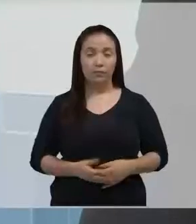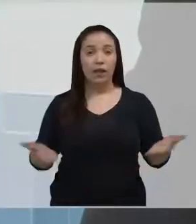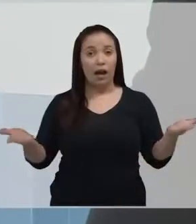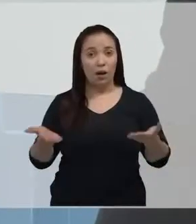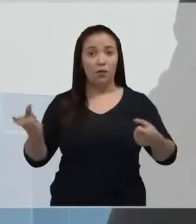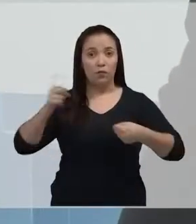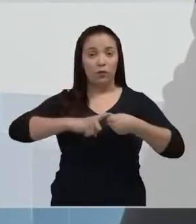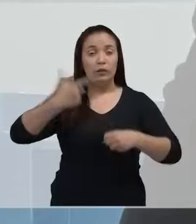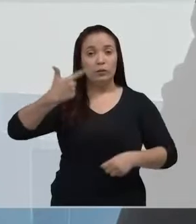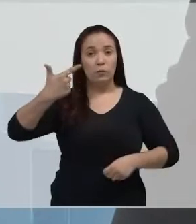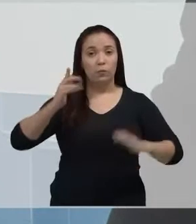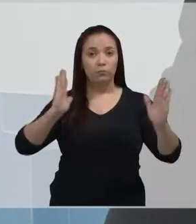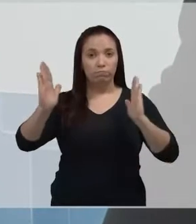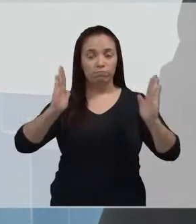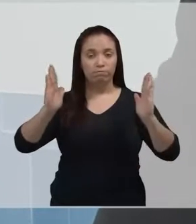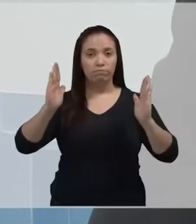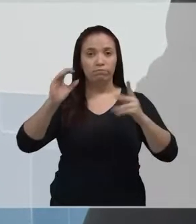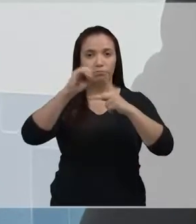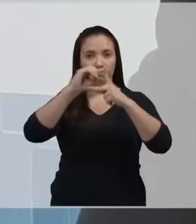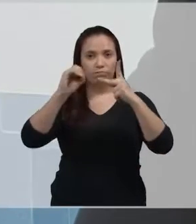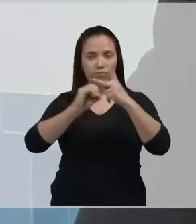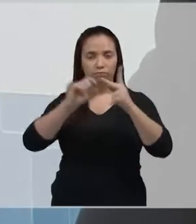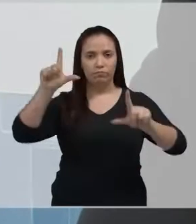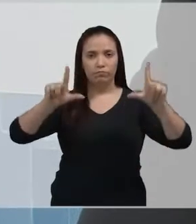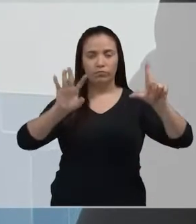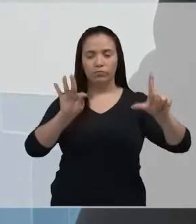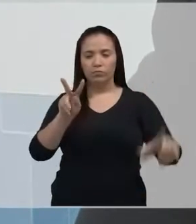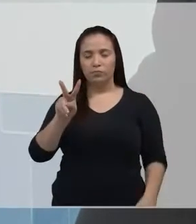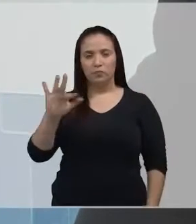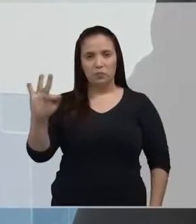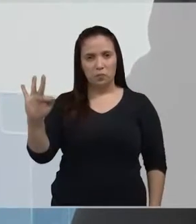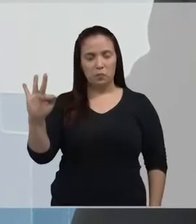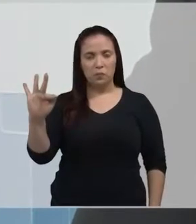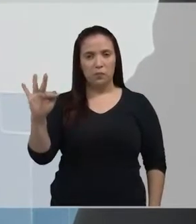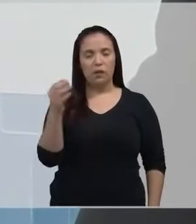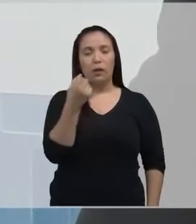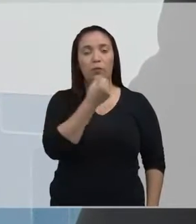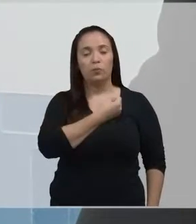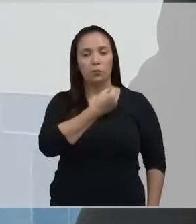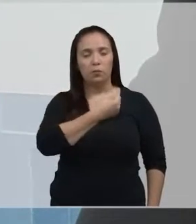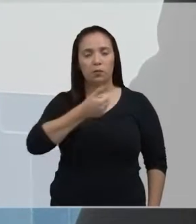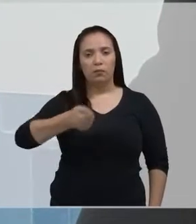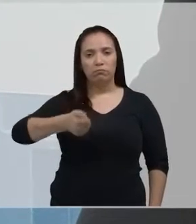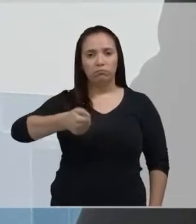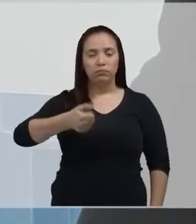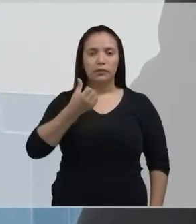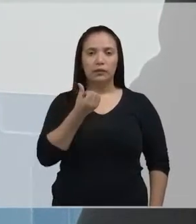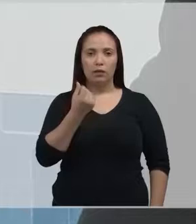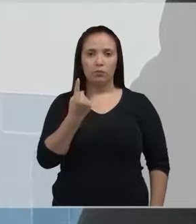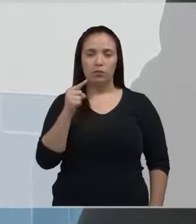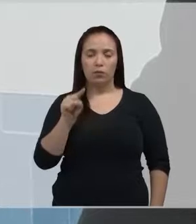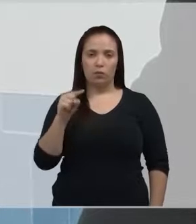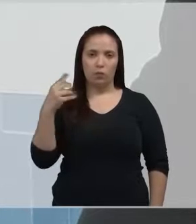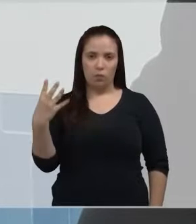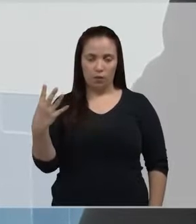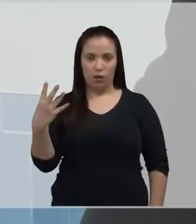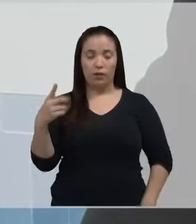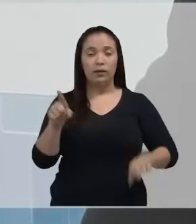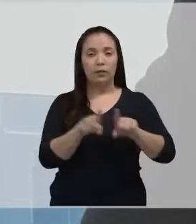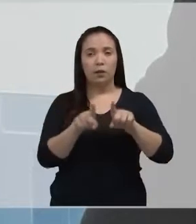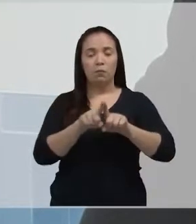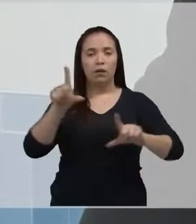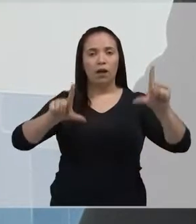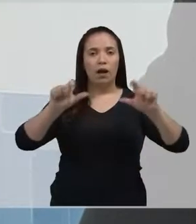Estamos de volta com o segundo bloco do nosso programa Pela Ordem, na sua TV Fortaleza, canal 61.4, e na sua